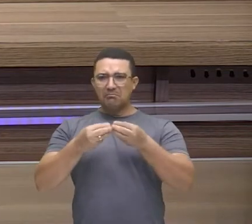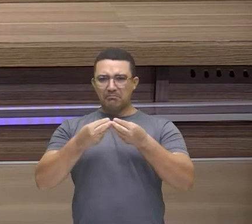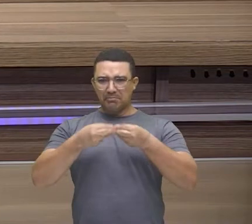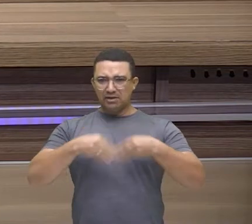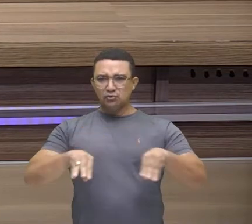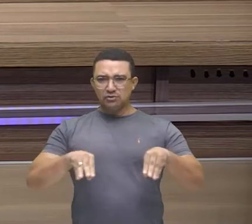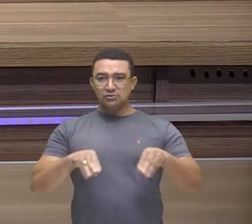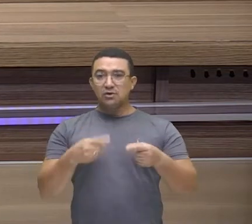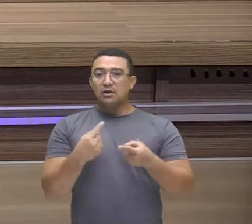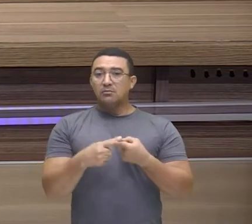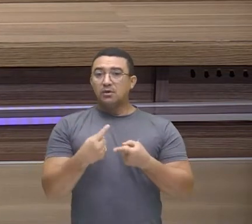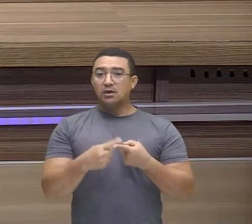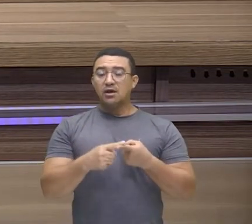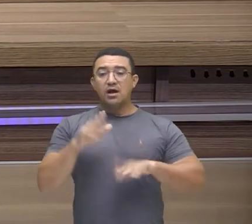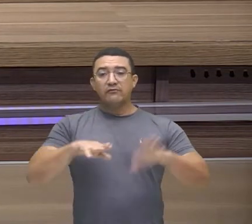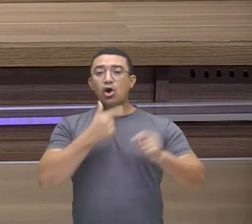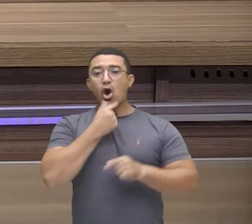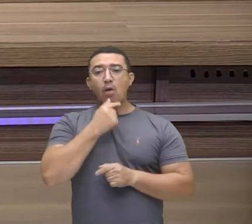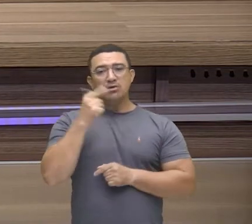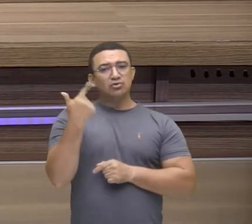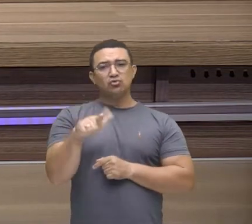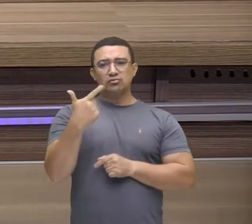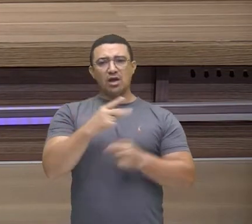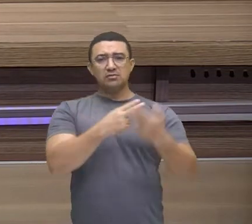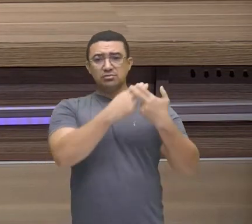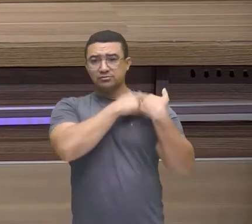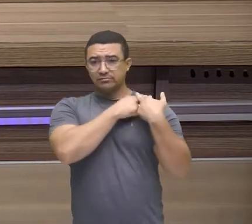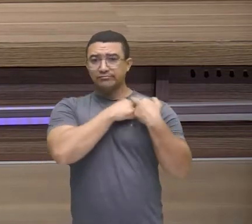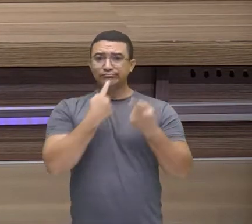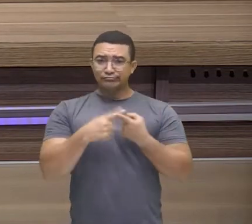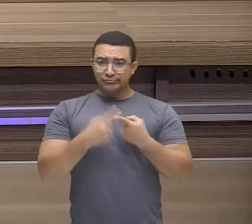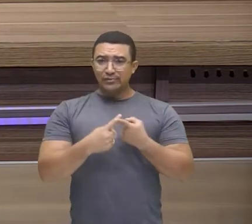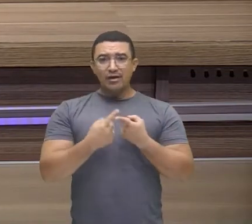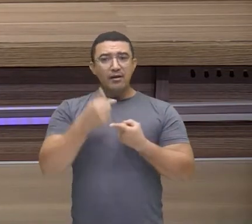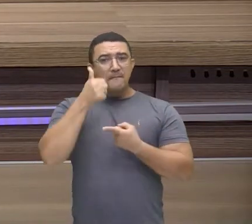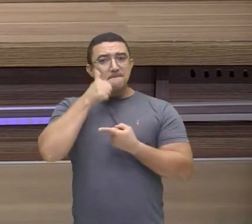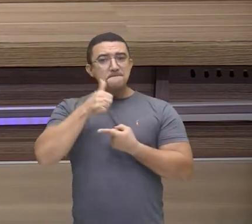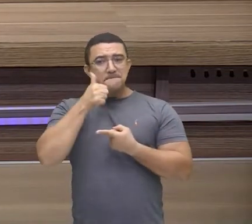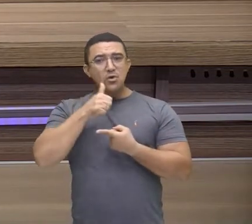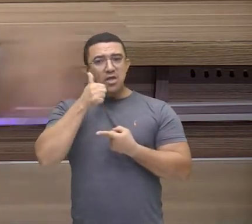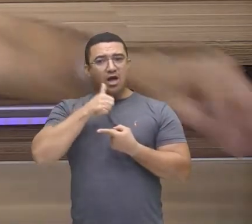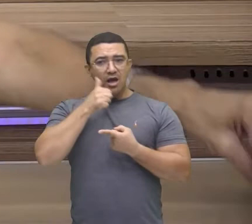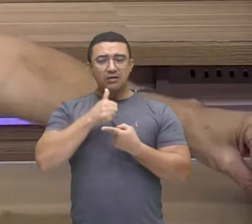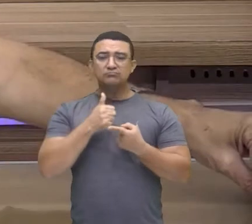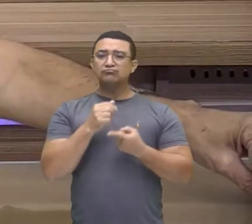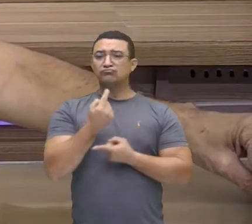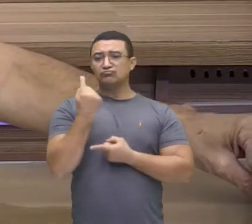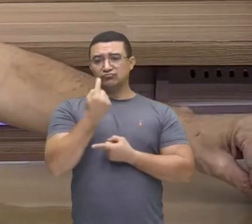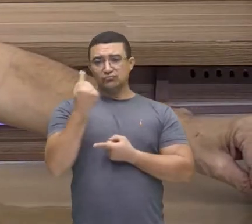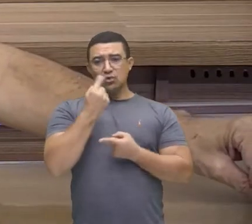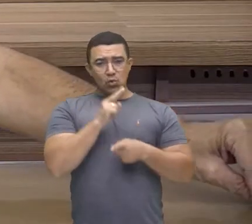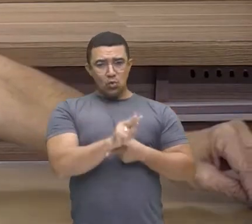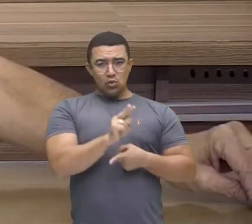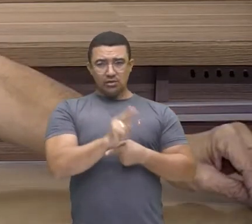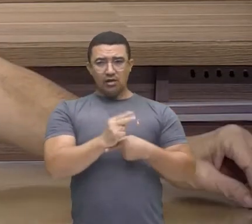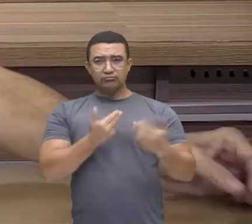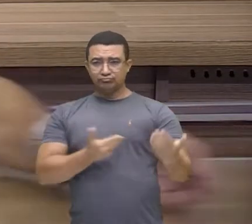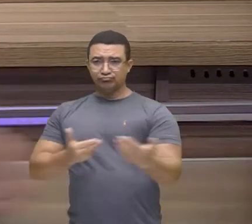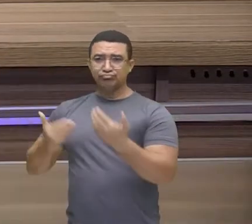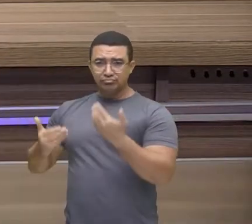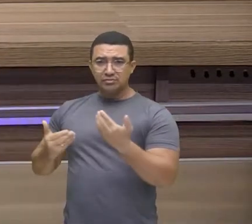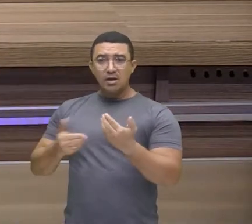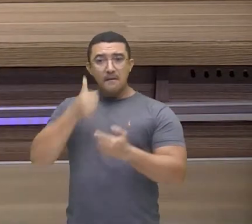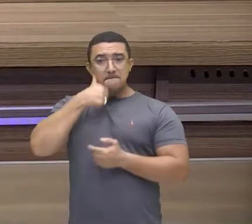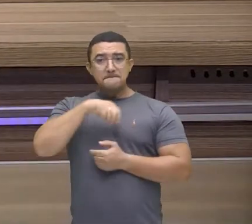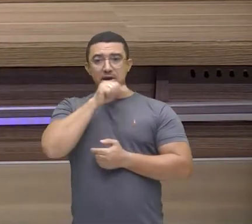responsabilidade. Aí daqui a pouco tem a mãe na casa dos pais e o pai na casa dos outros pais. Resultado,